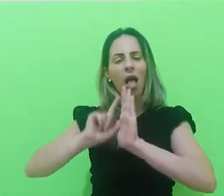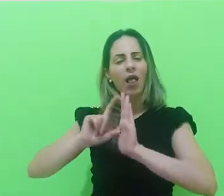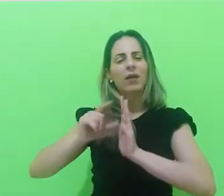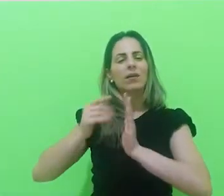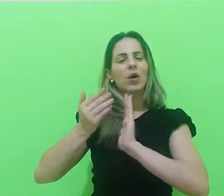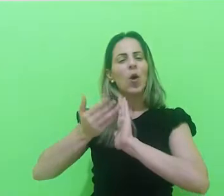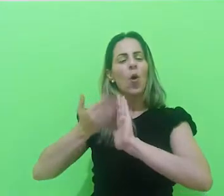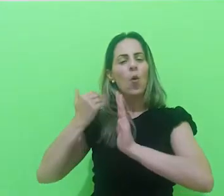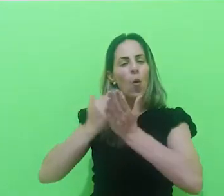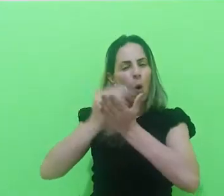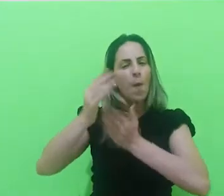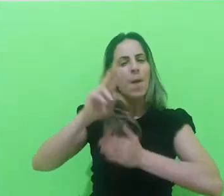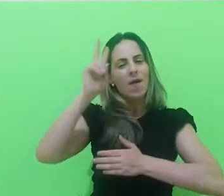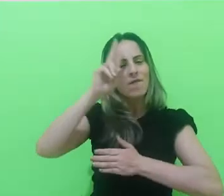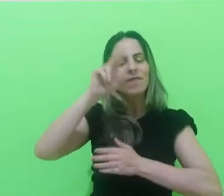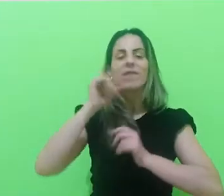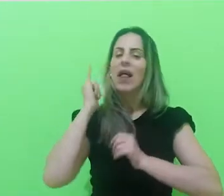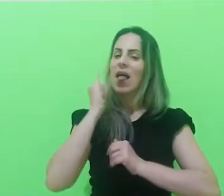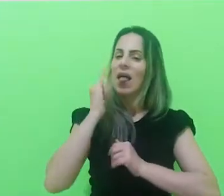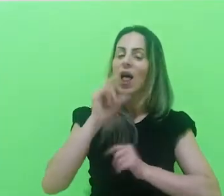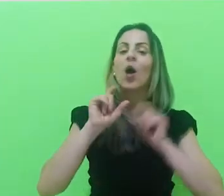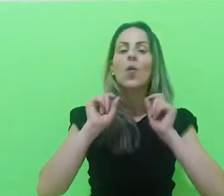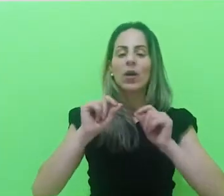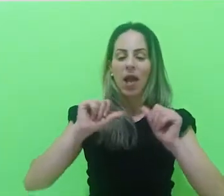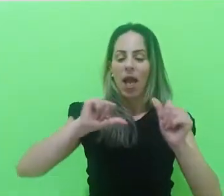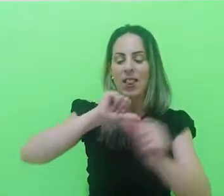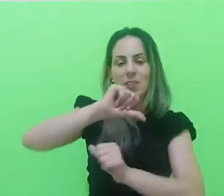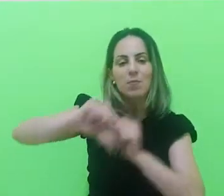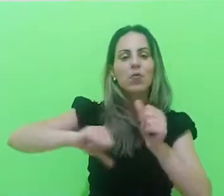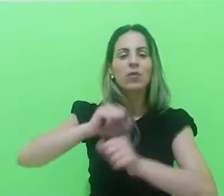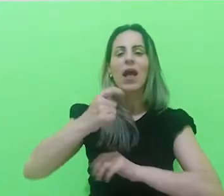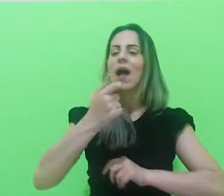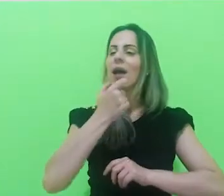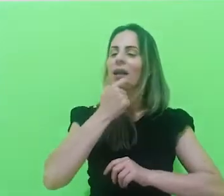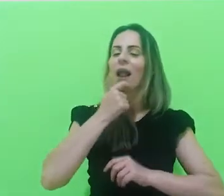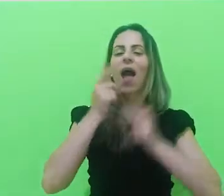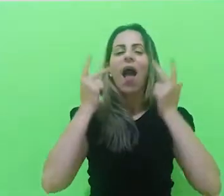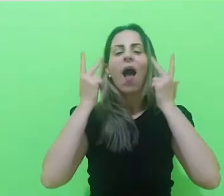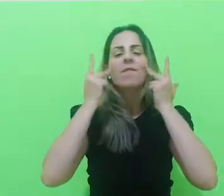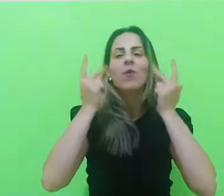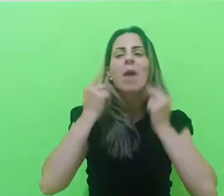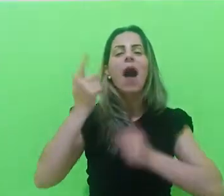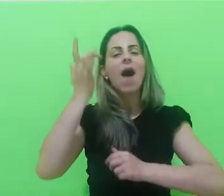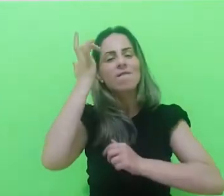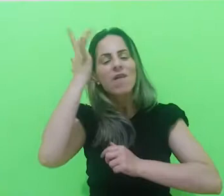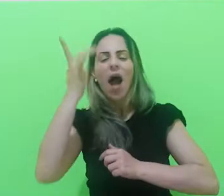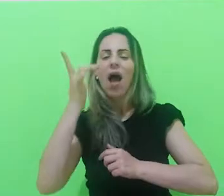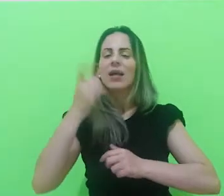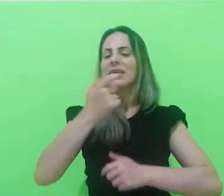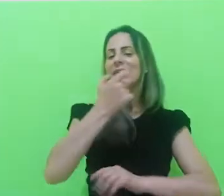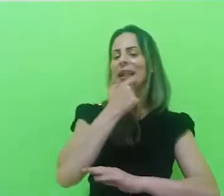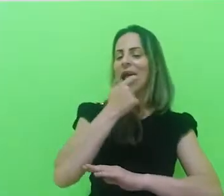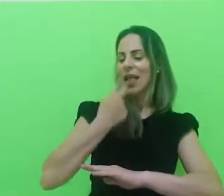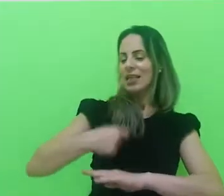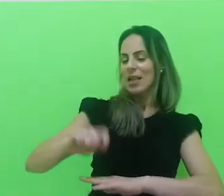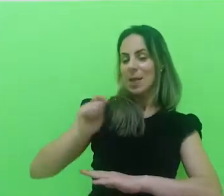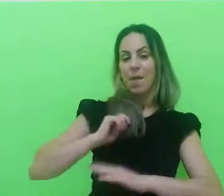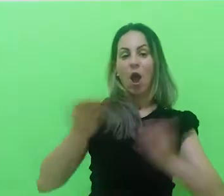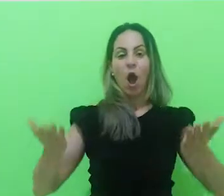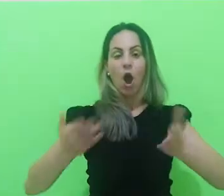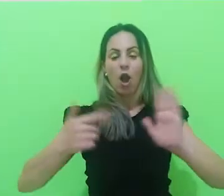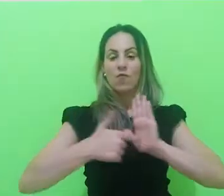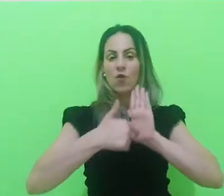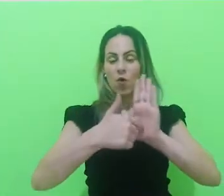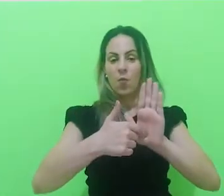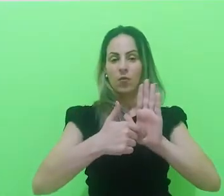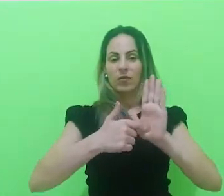eu comentei isso com vocês? O que era transformar e deixar o inglês de forma mais fácil, seja o inglês ou seja o espanhol? Agora eu vou mostrar para vocês por